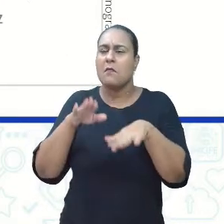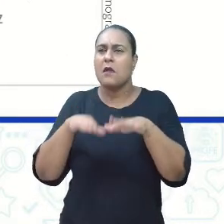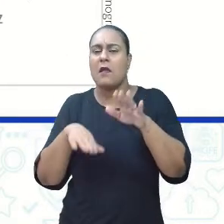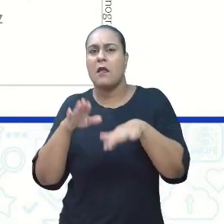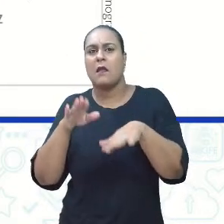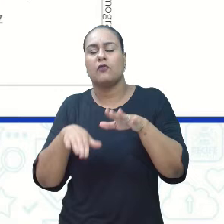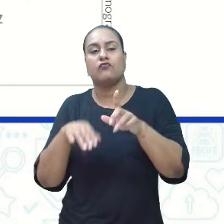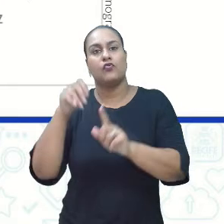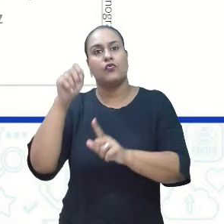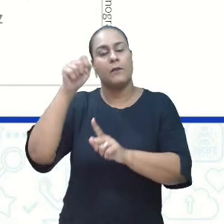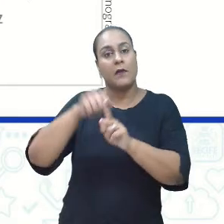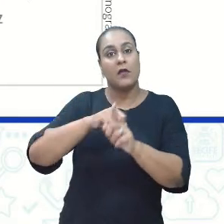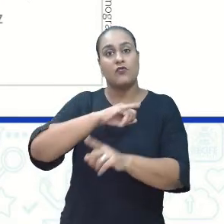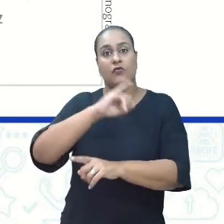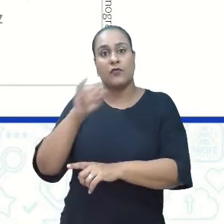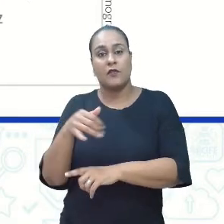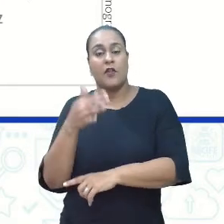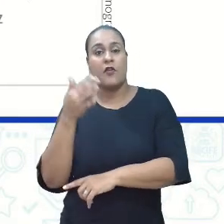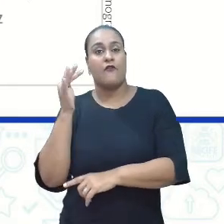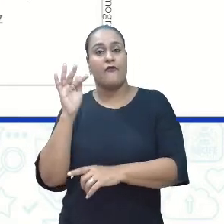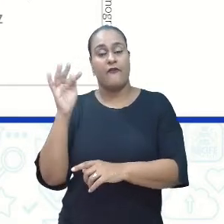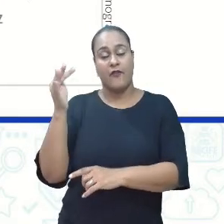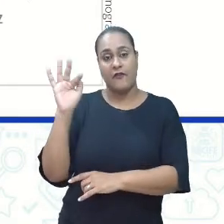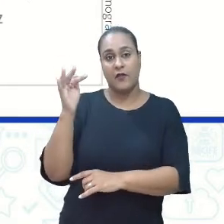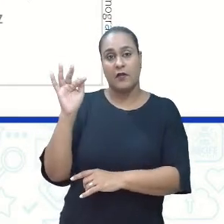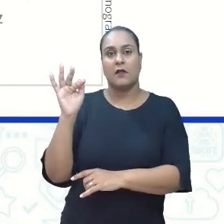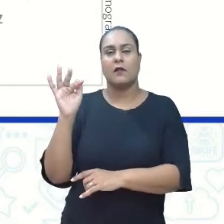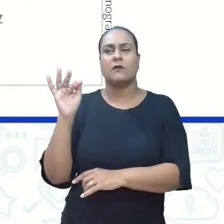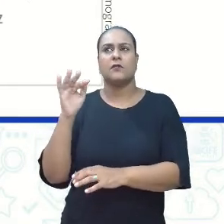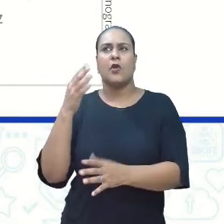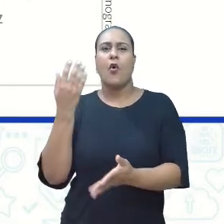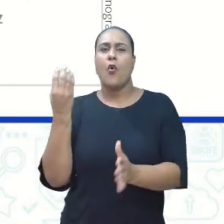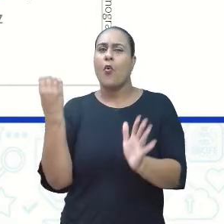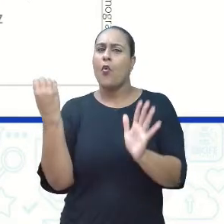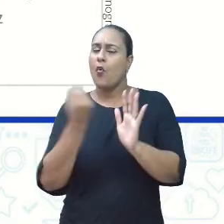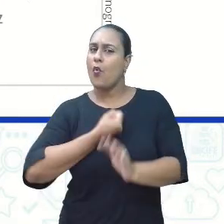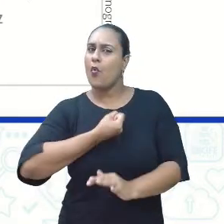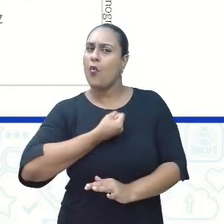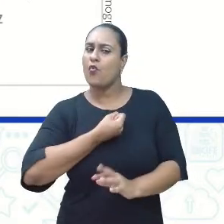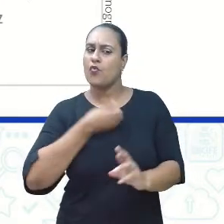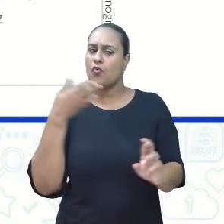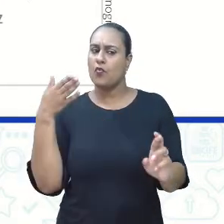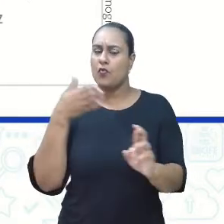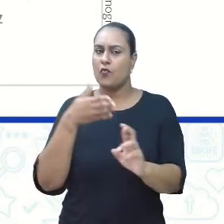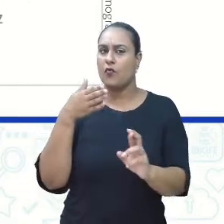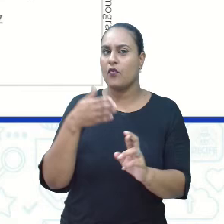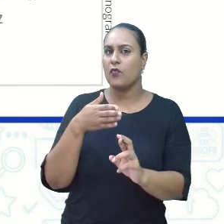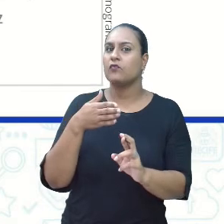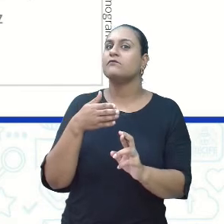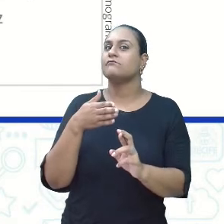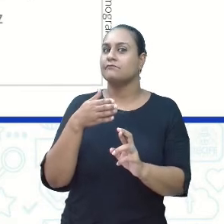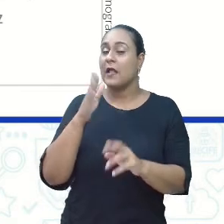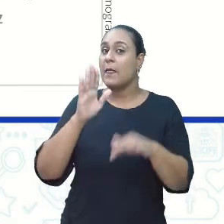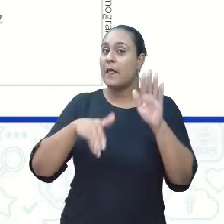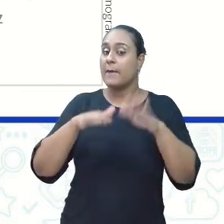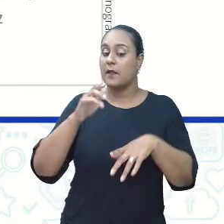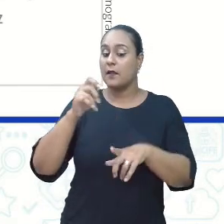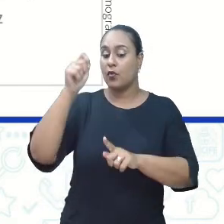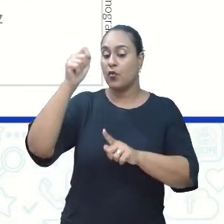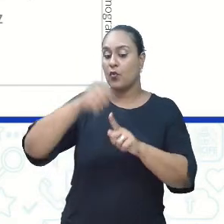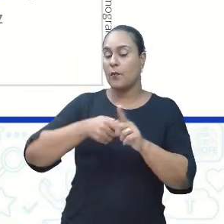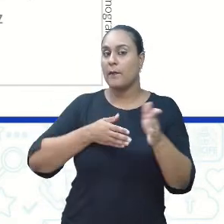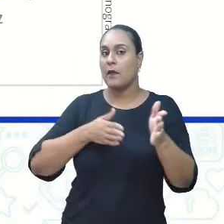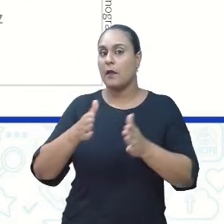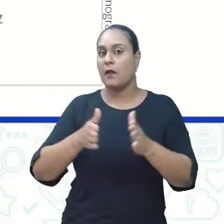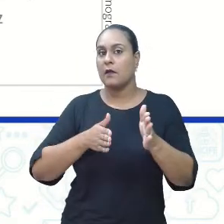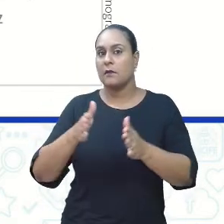e assim por diante. Então, está se colocando um número referencial de acordo com a precipitação daquele mês. Porém, a